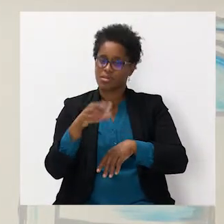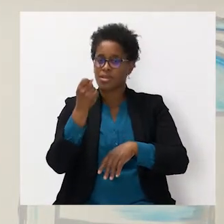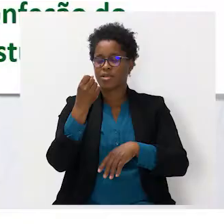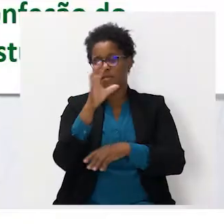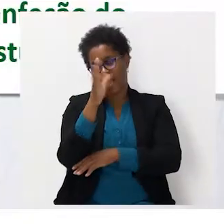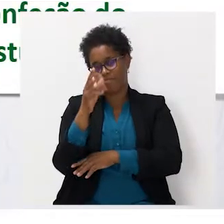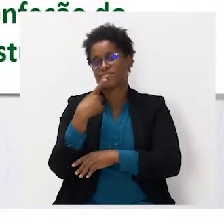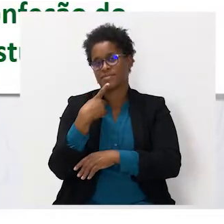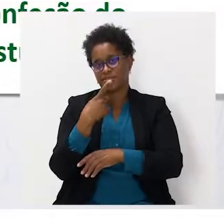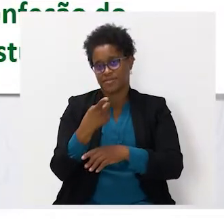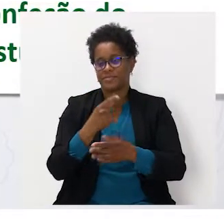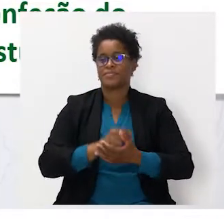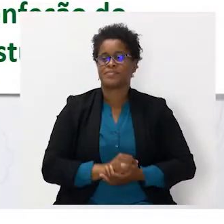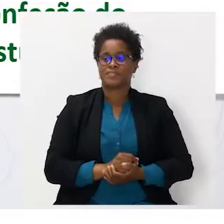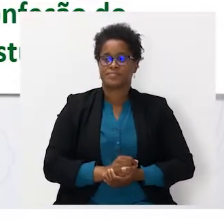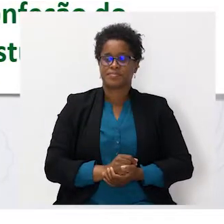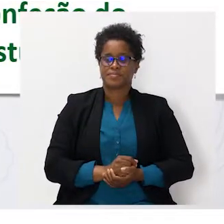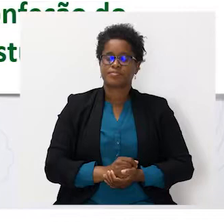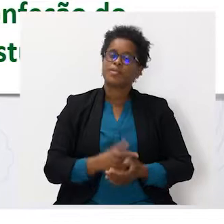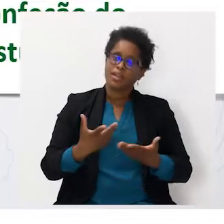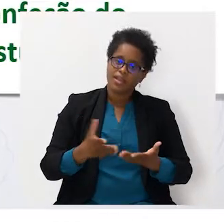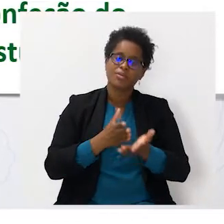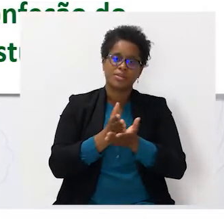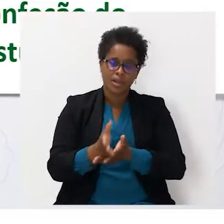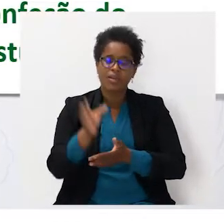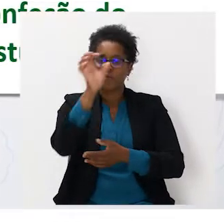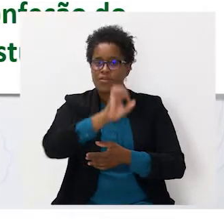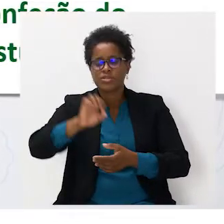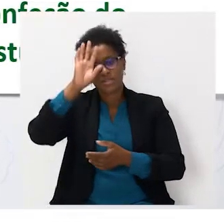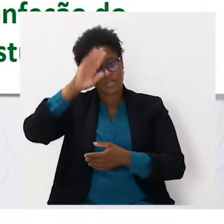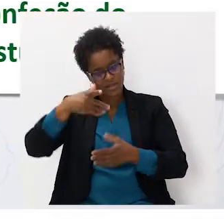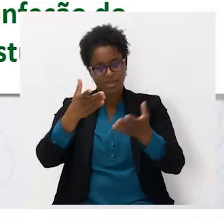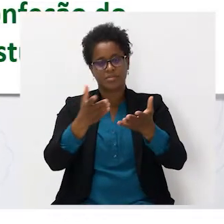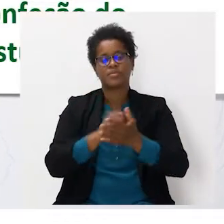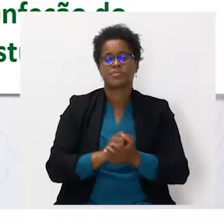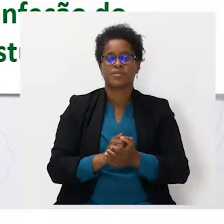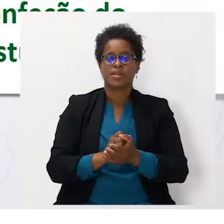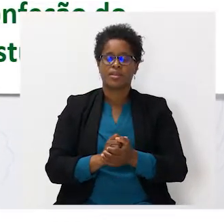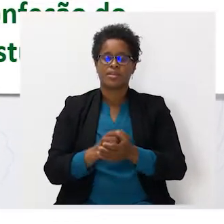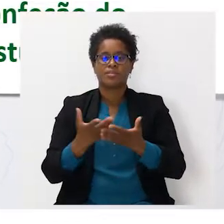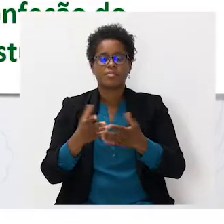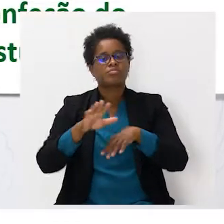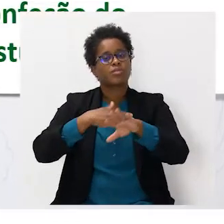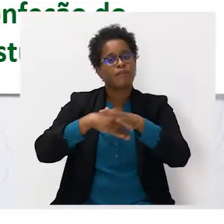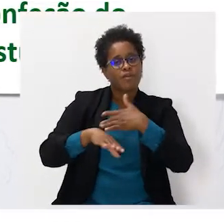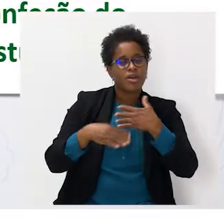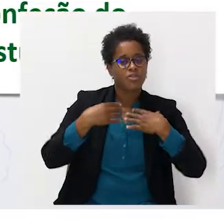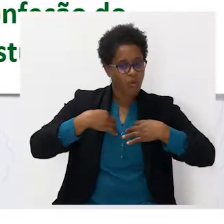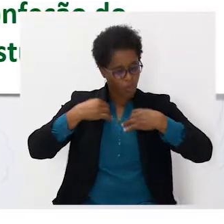certo? Ainda, vocês sabiam, claro que sabiam, na confecção